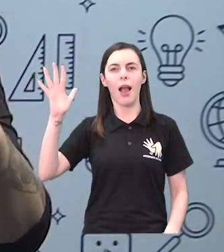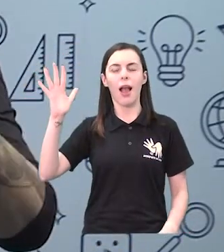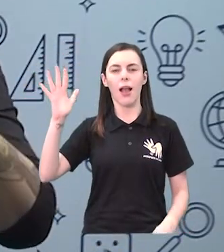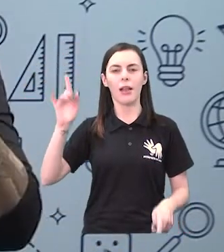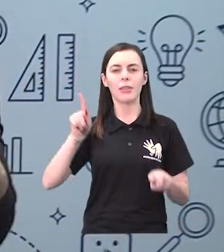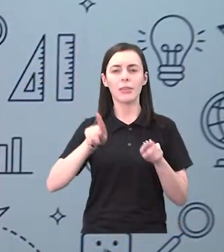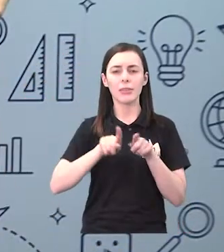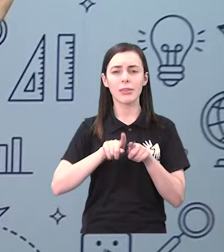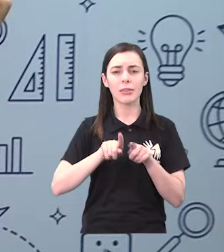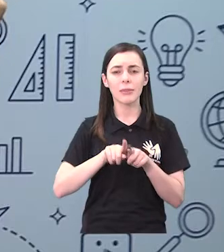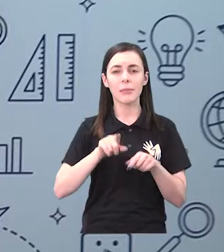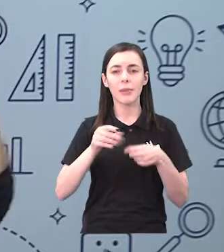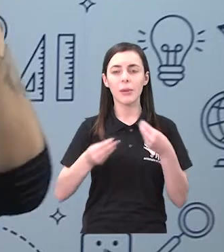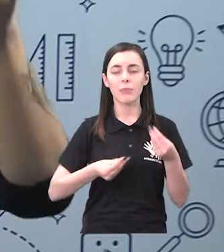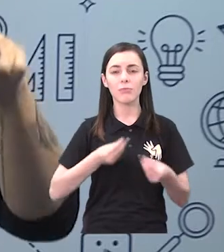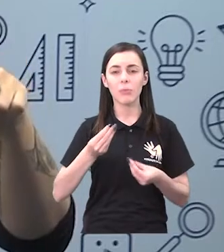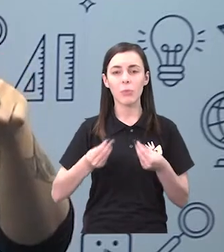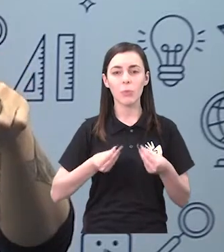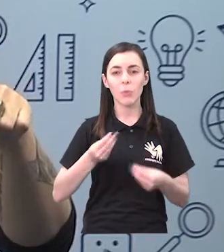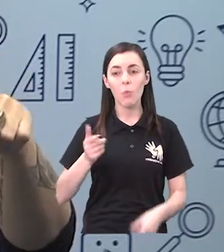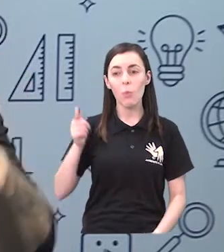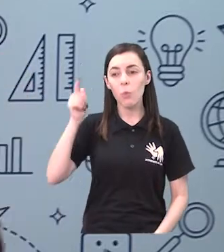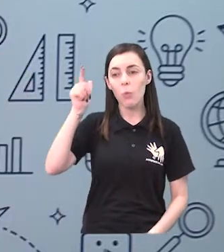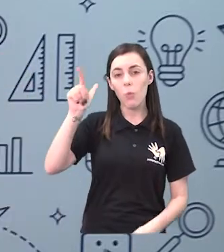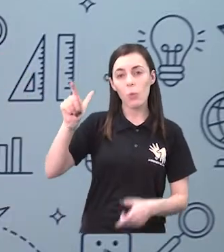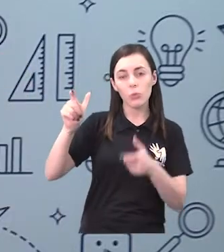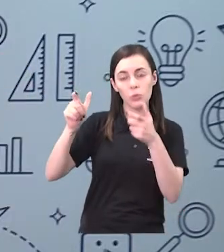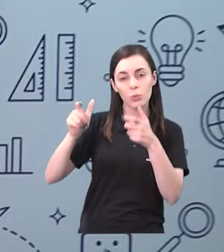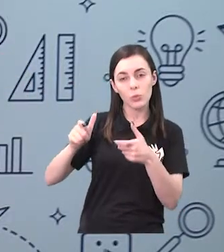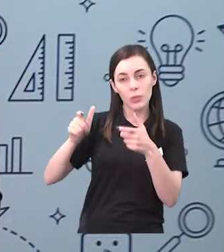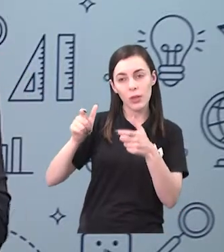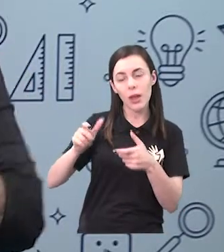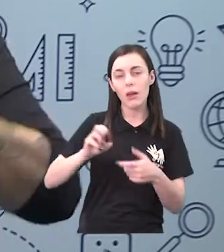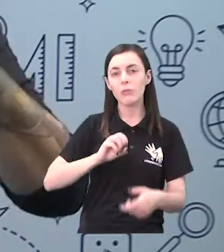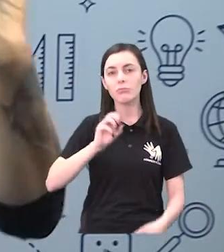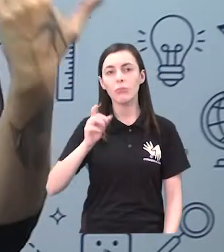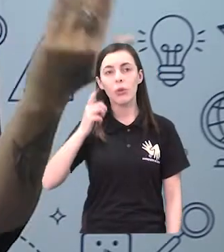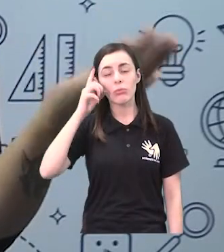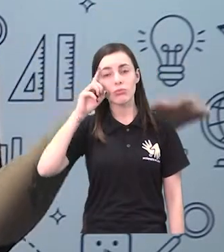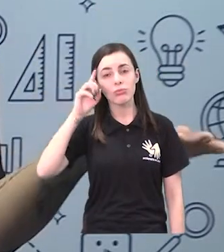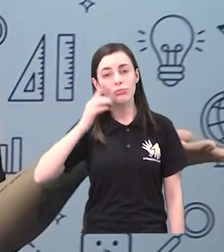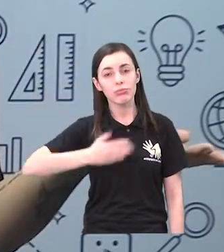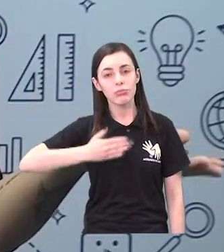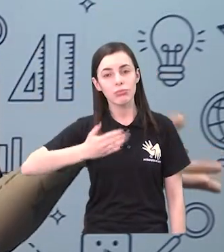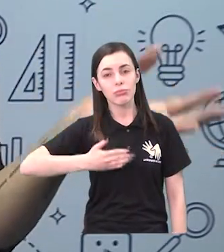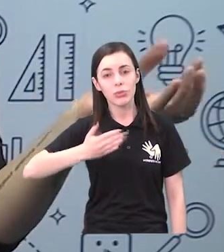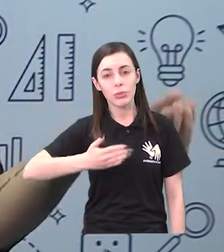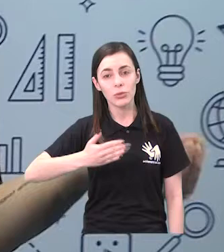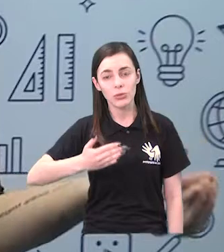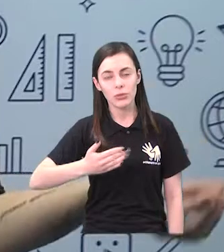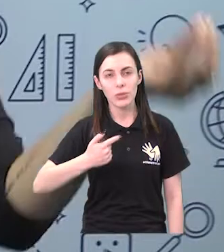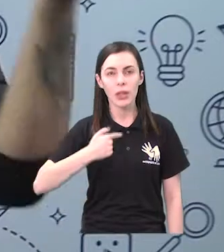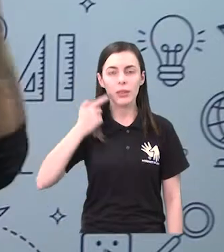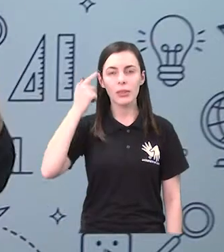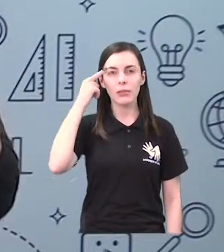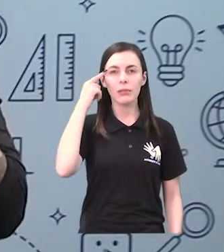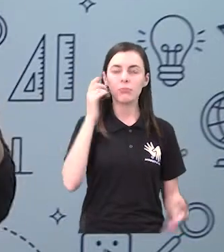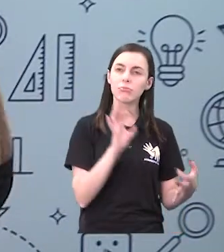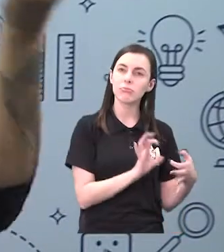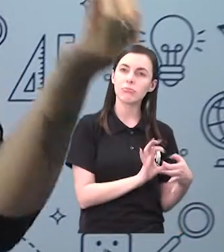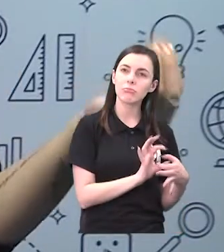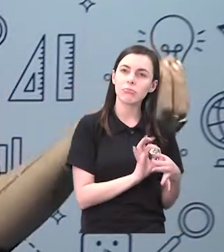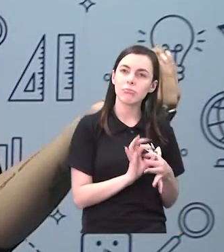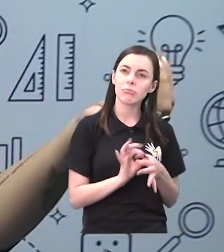nos transportar dele para a nossa vida cotidiana fazendo